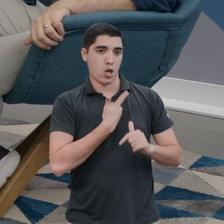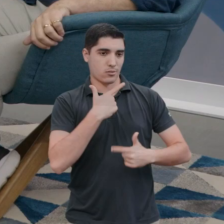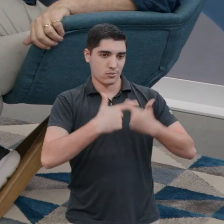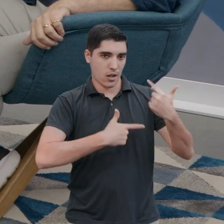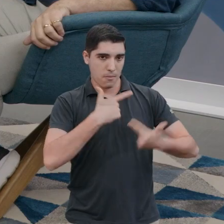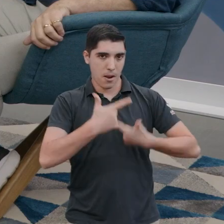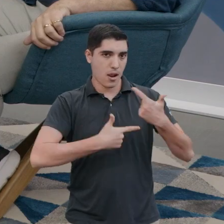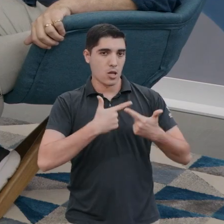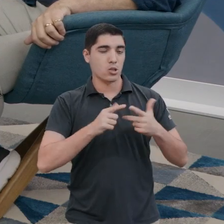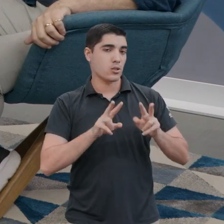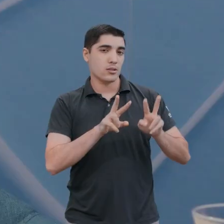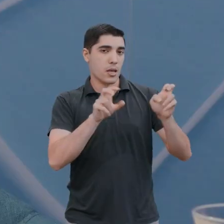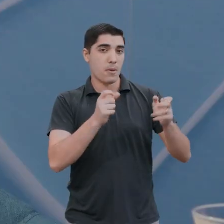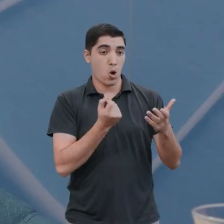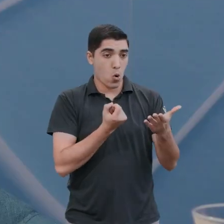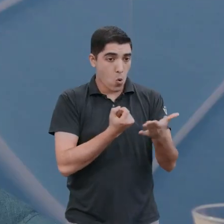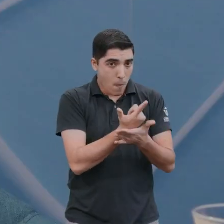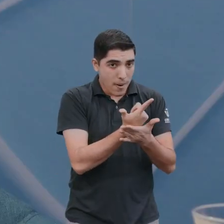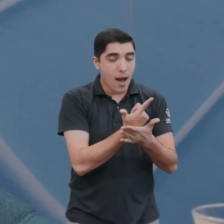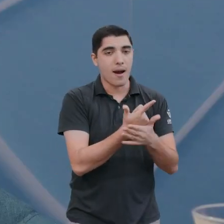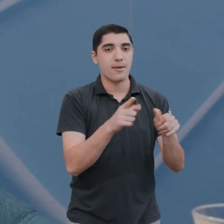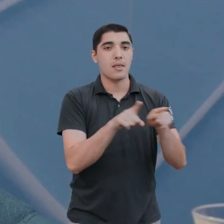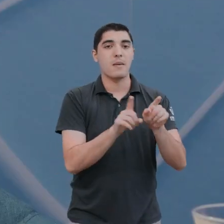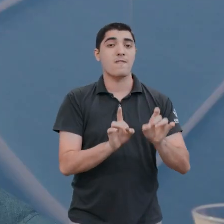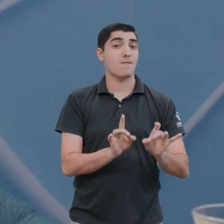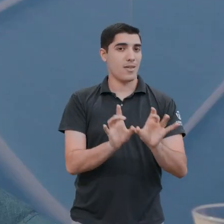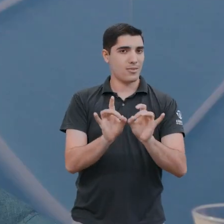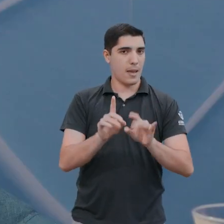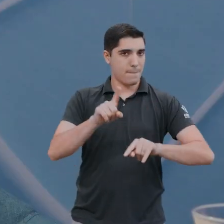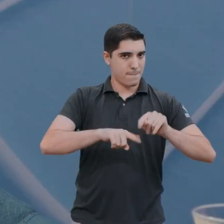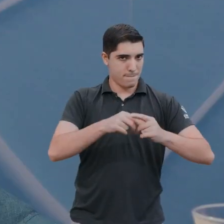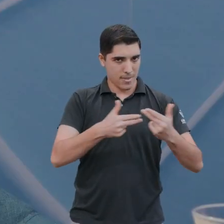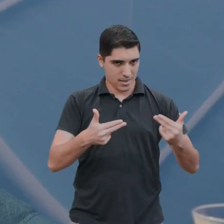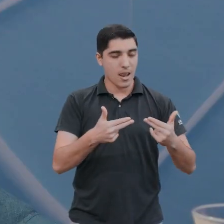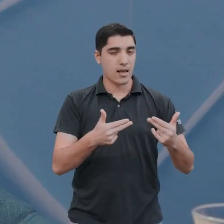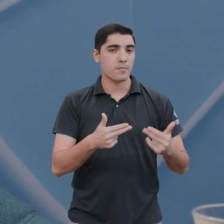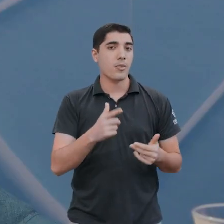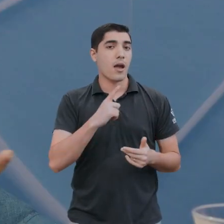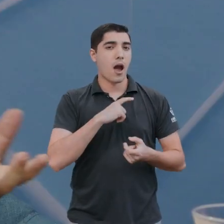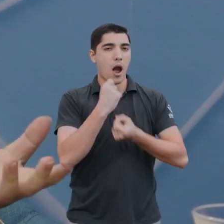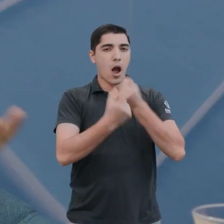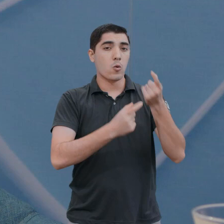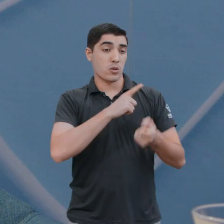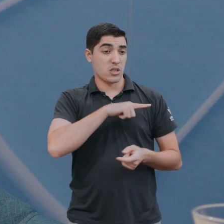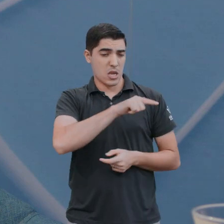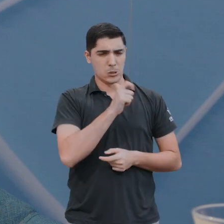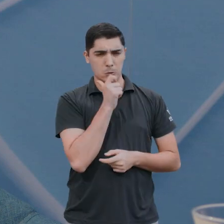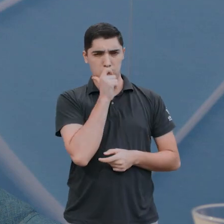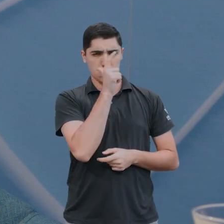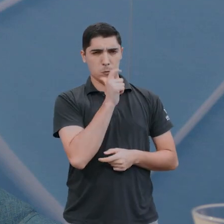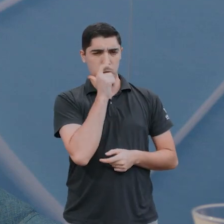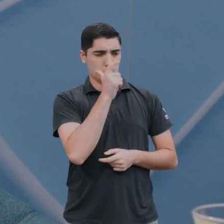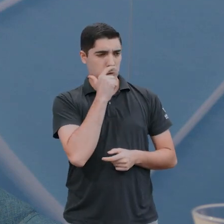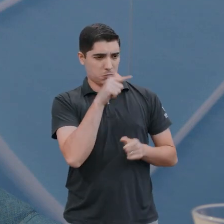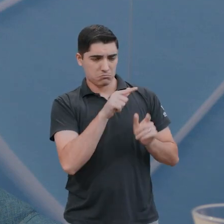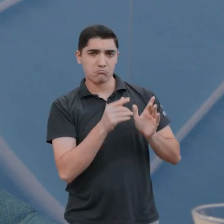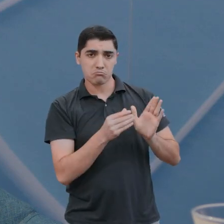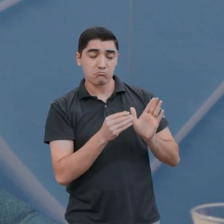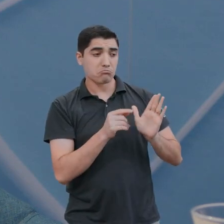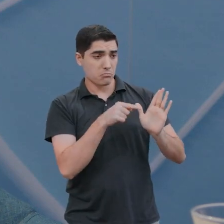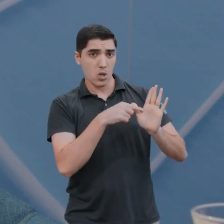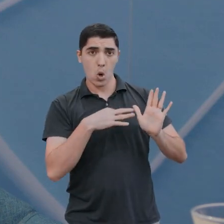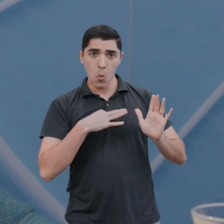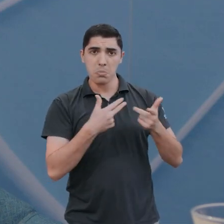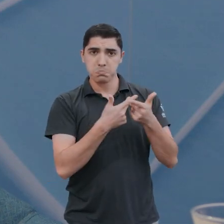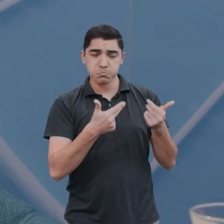de compra e venda de materiais. Então, uma pessoa ela tem um artigo de luxo e esse artigo de luxo ele